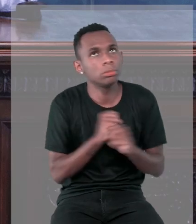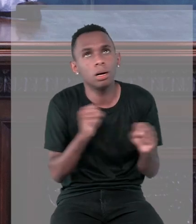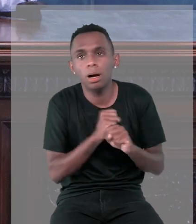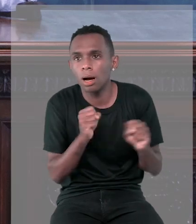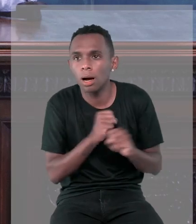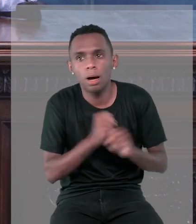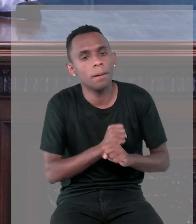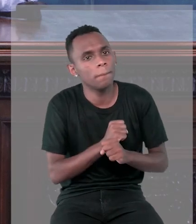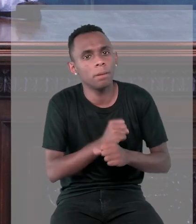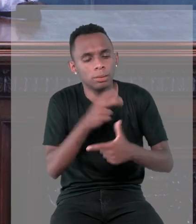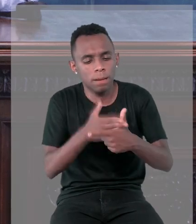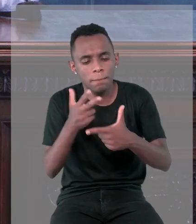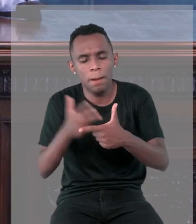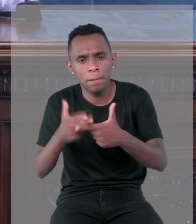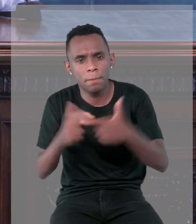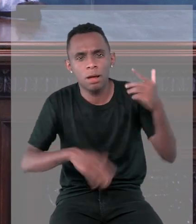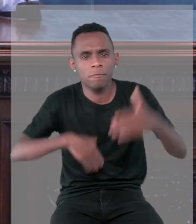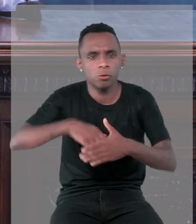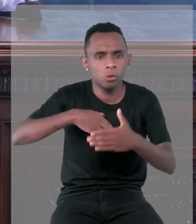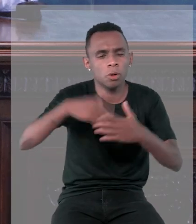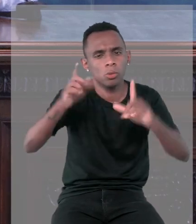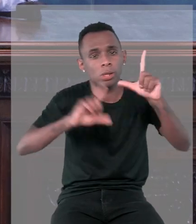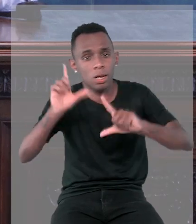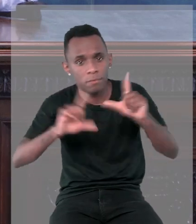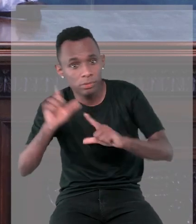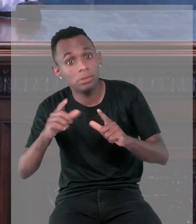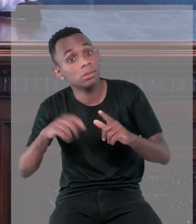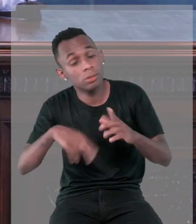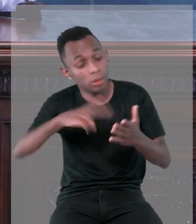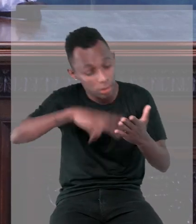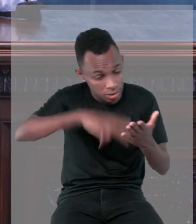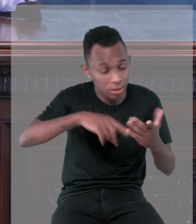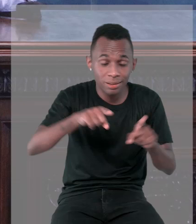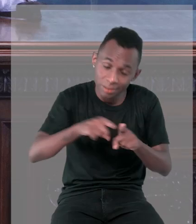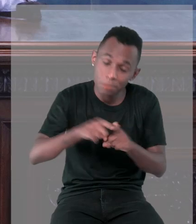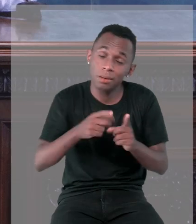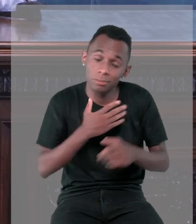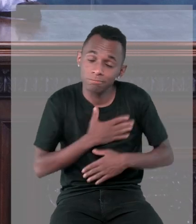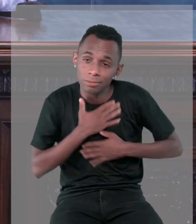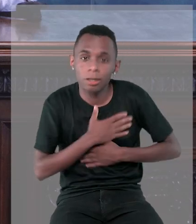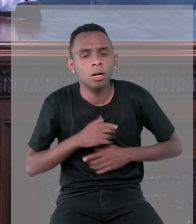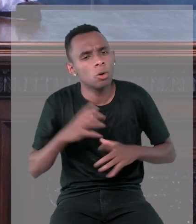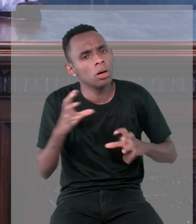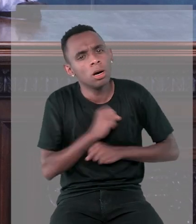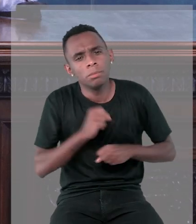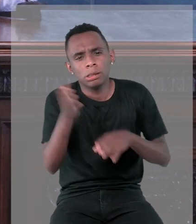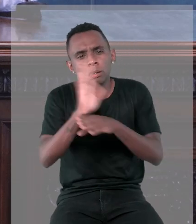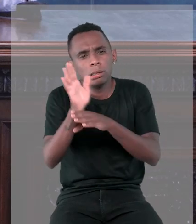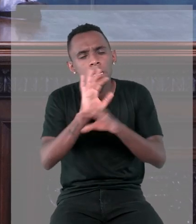série, filme, televisão, futebol, né? Eu ainda acho tempo para ler muitos livros e reler, né, Chico? Mas eu adoro séries,